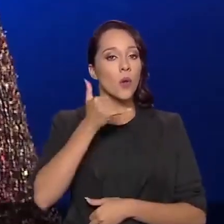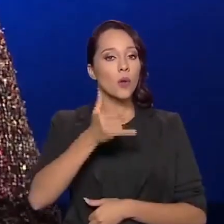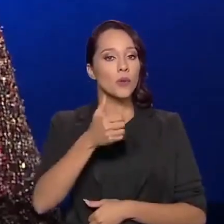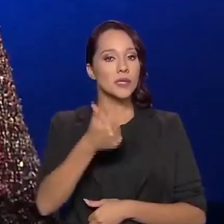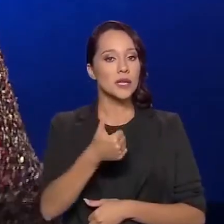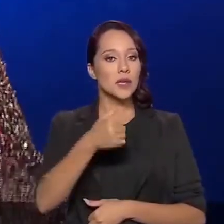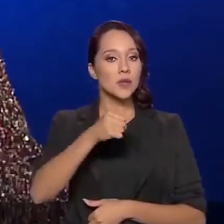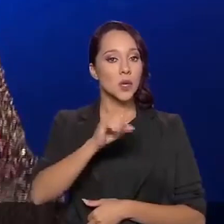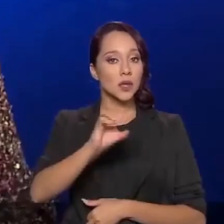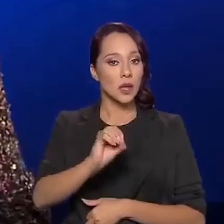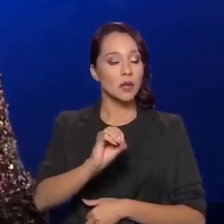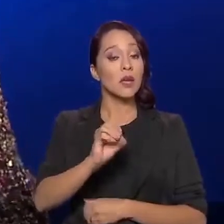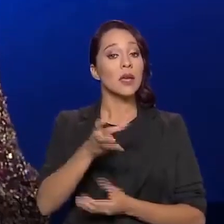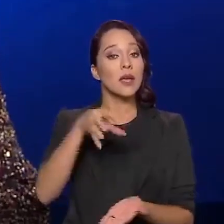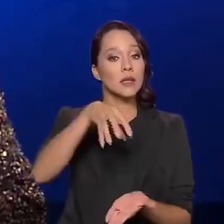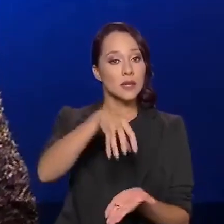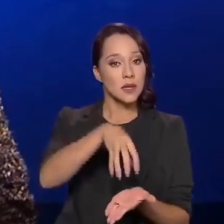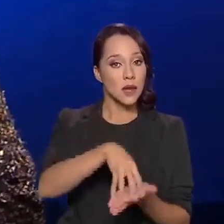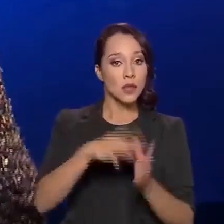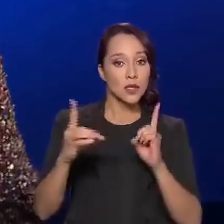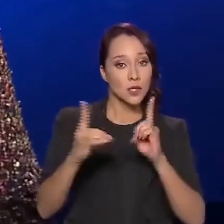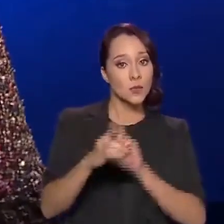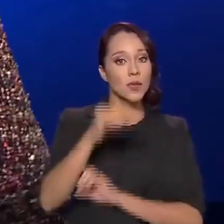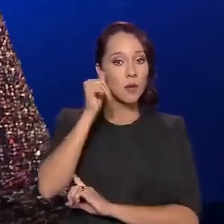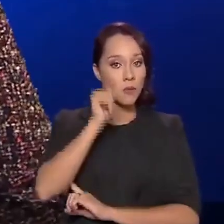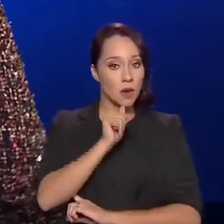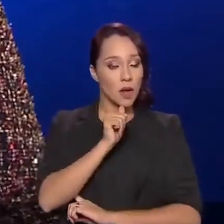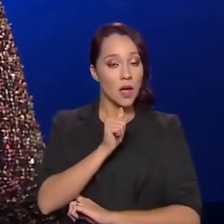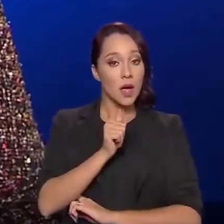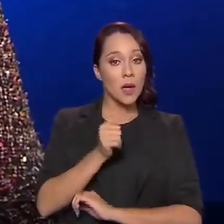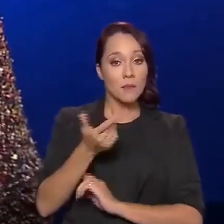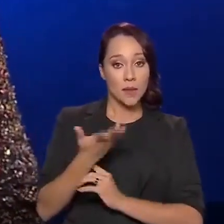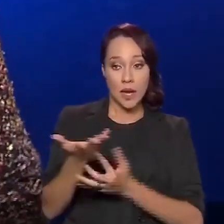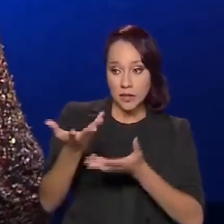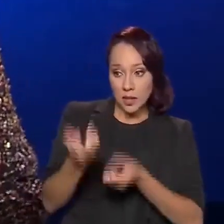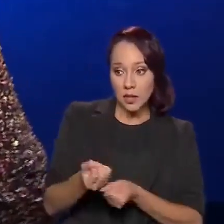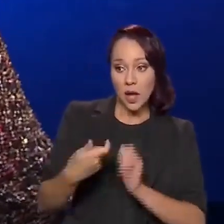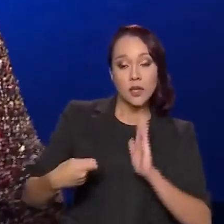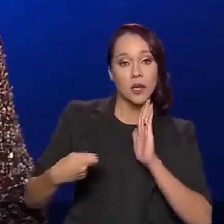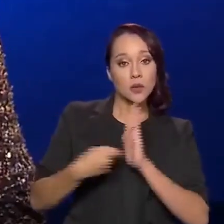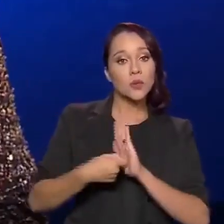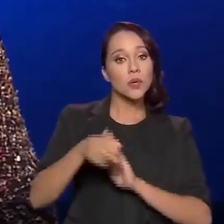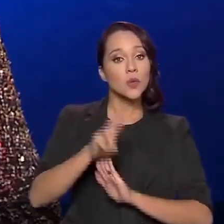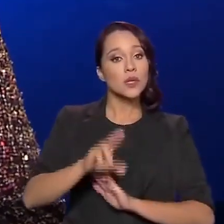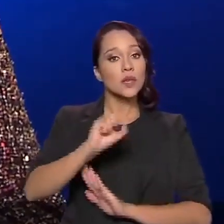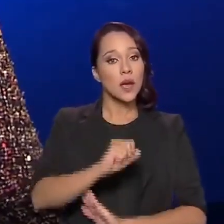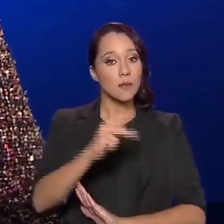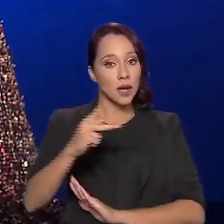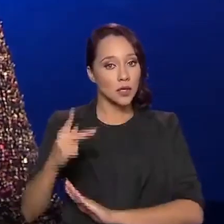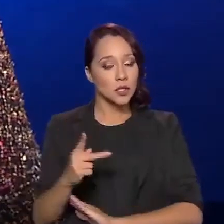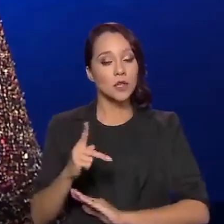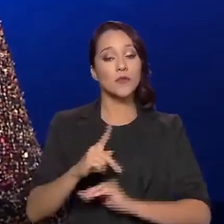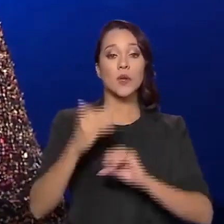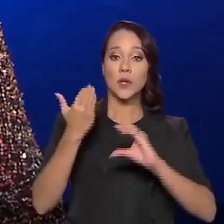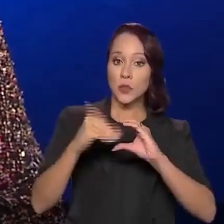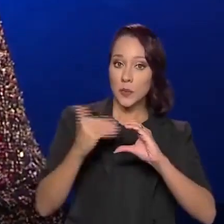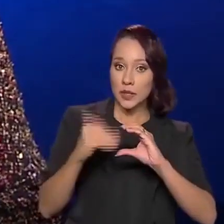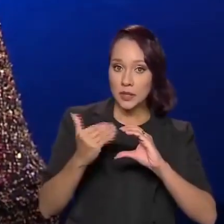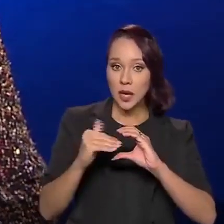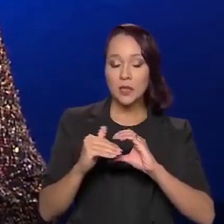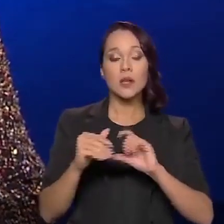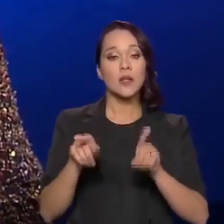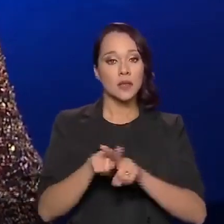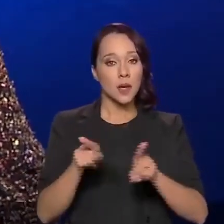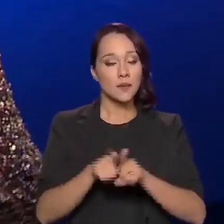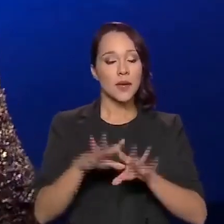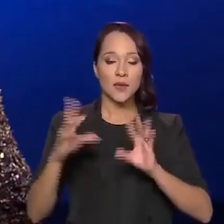Ligue 180, que é a central de atendimento à mulher, para o recebimento de denúncias por meio de aplicativos de